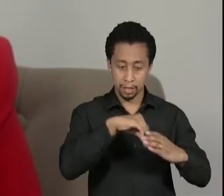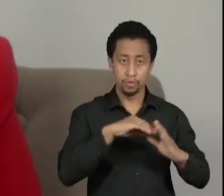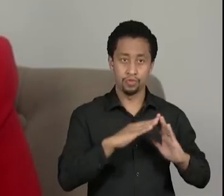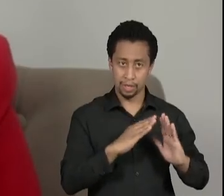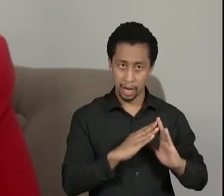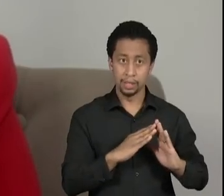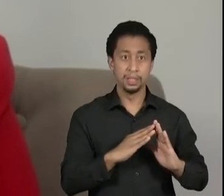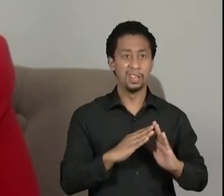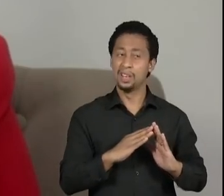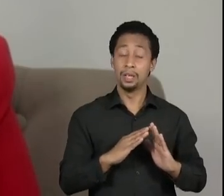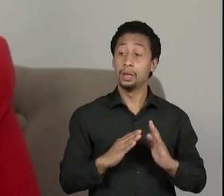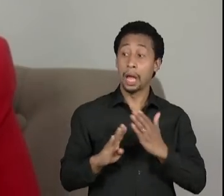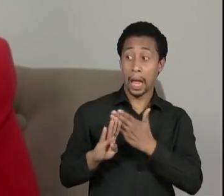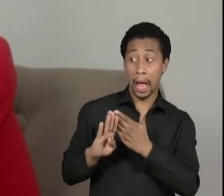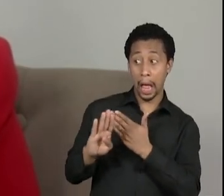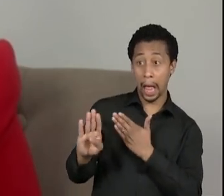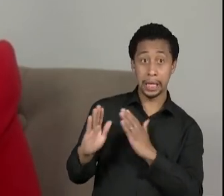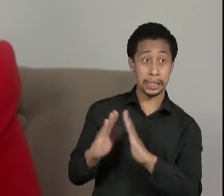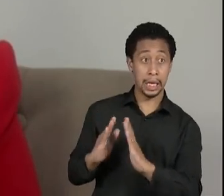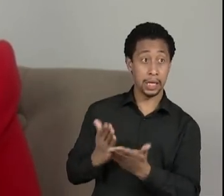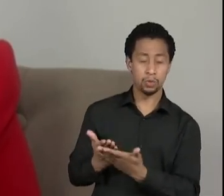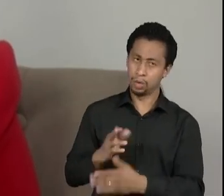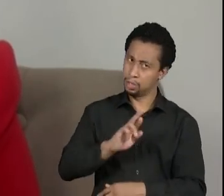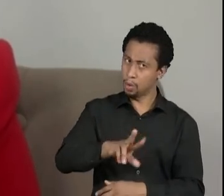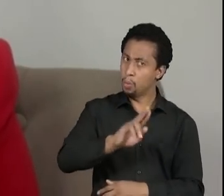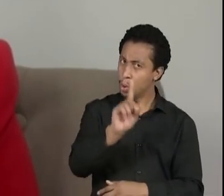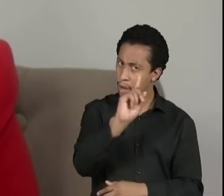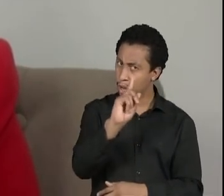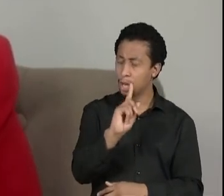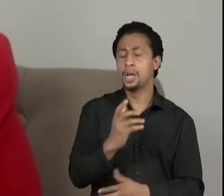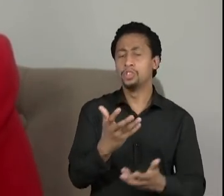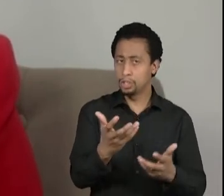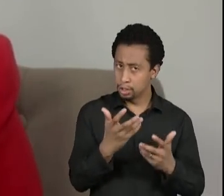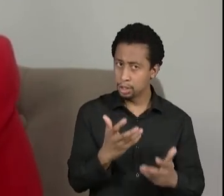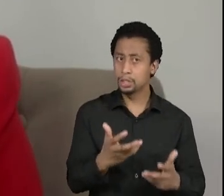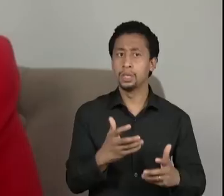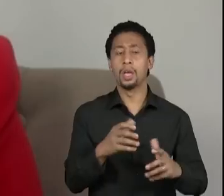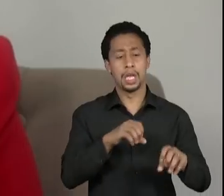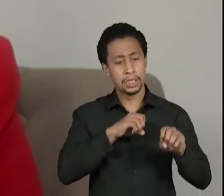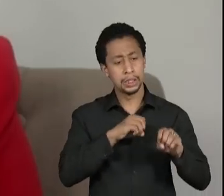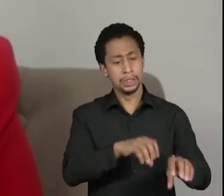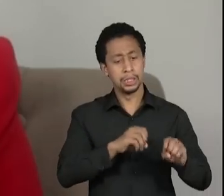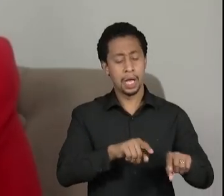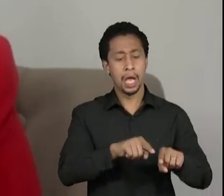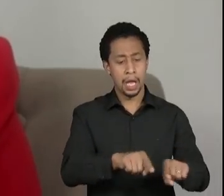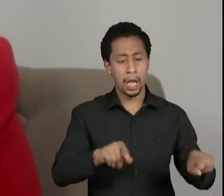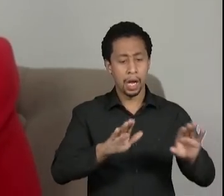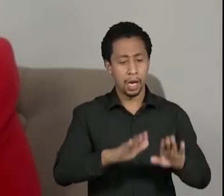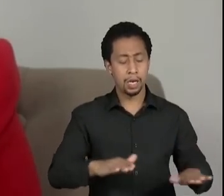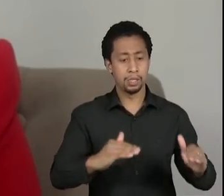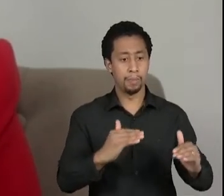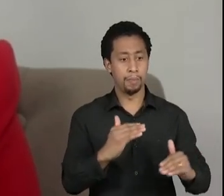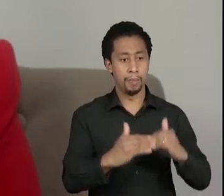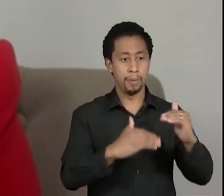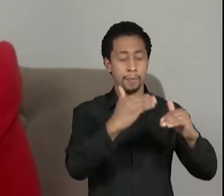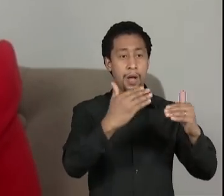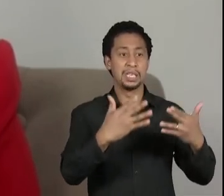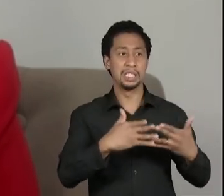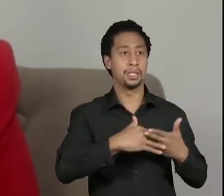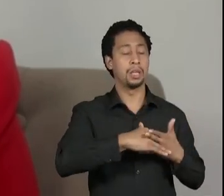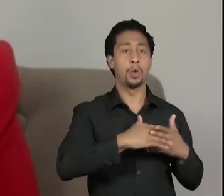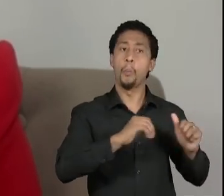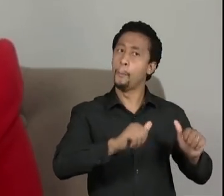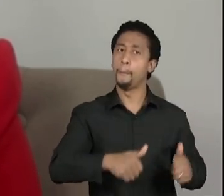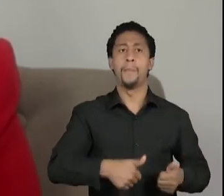abster de nada, né? Pelo contrário, a gente quer formar melhores cidadãos, pessoas melhores para transformar